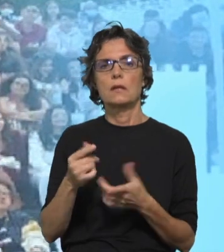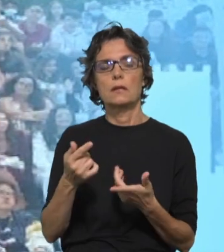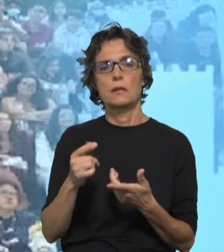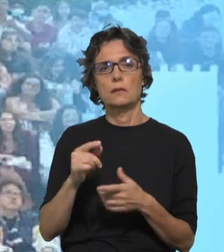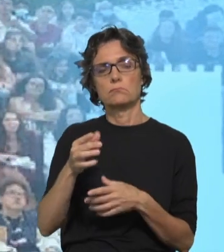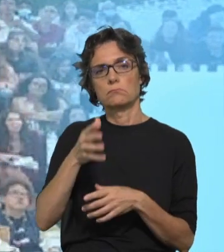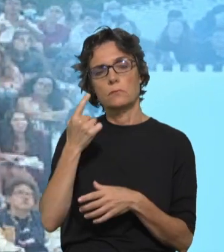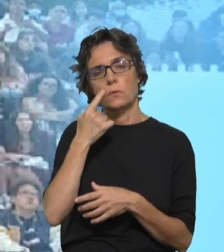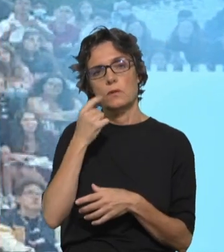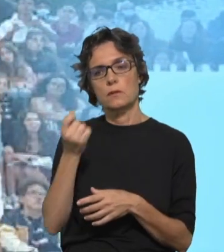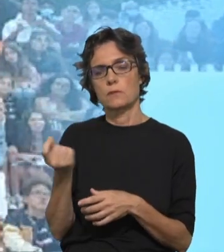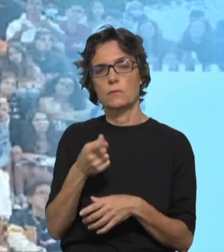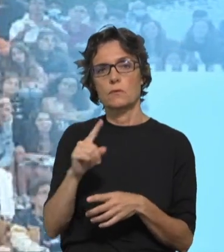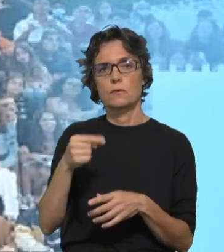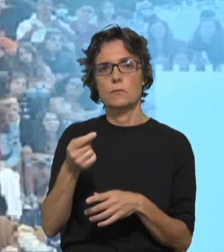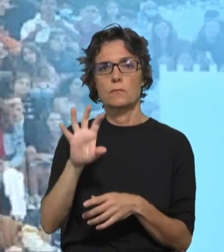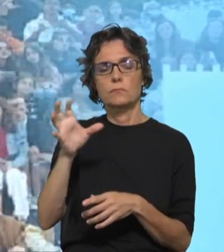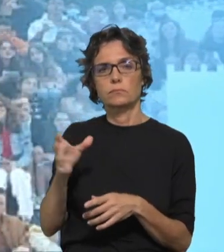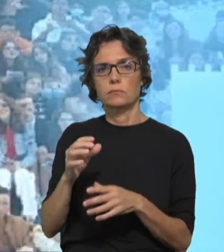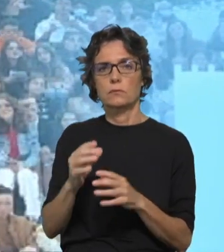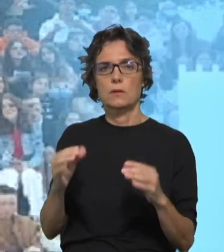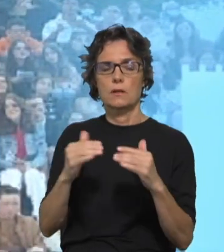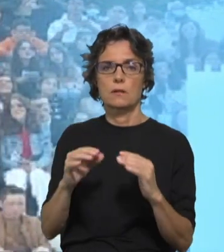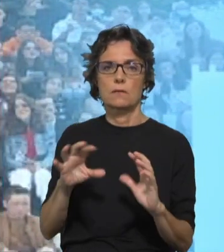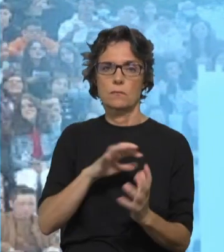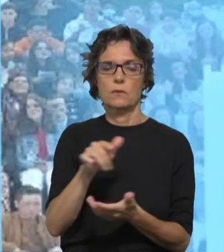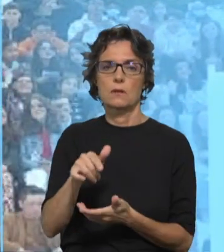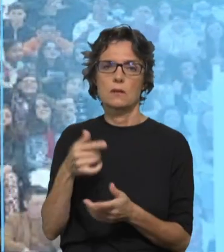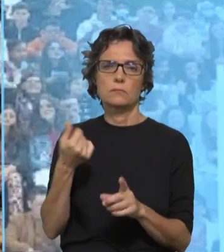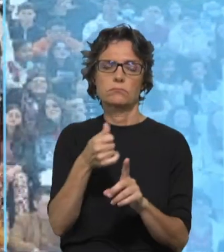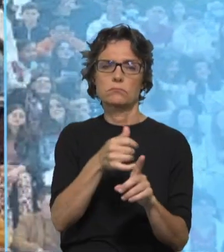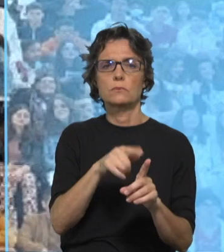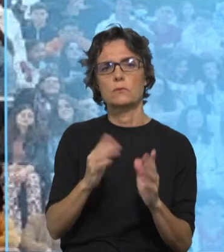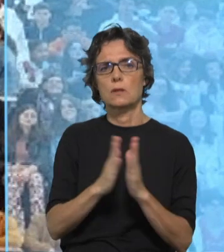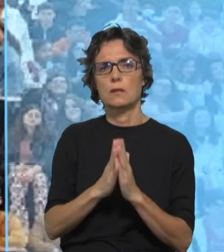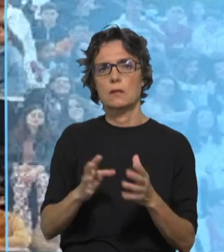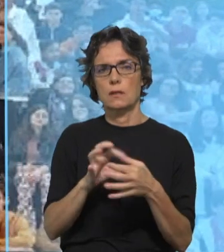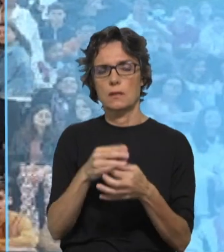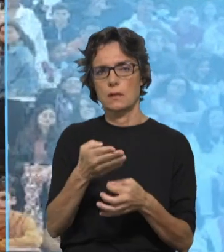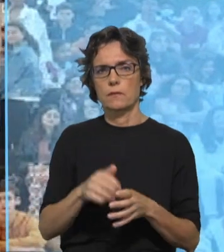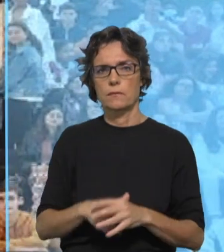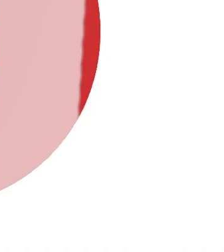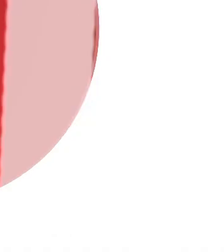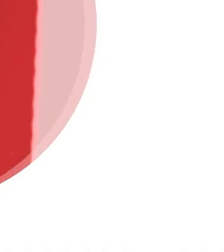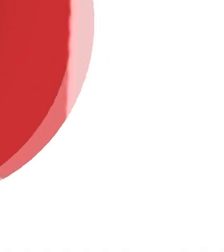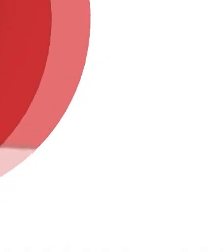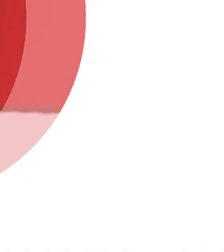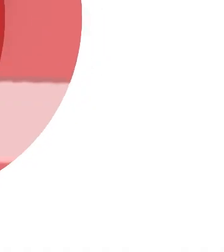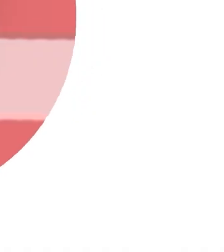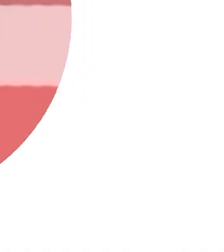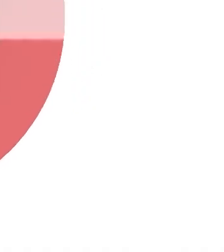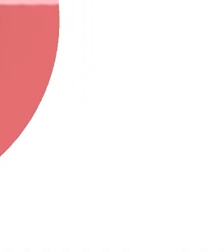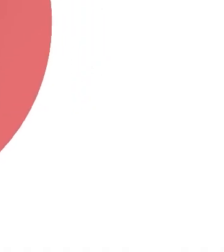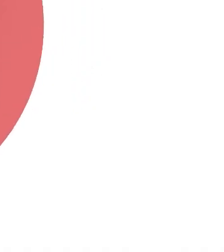de destacarmos geografias no mundo onde persiste a perseguição por motivos religiosos.